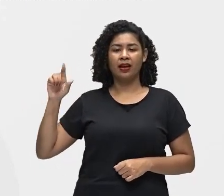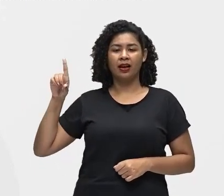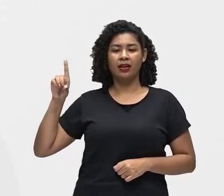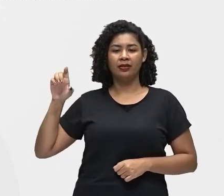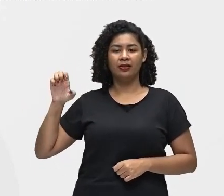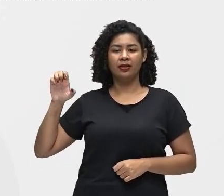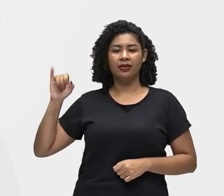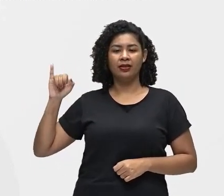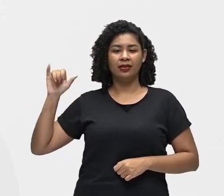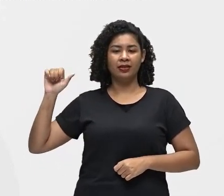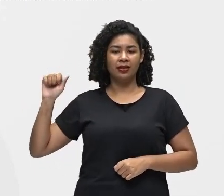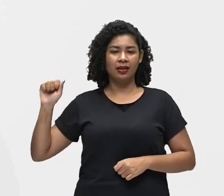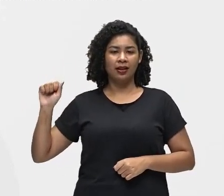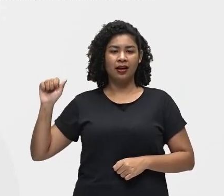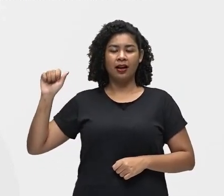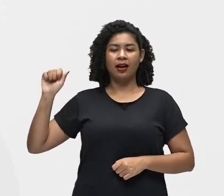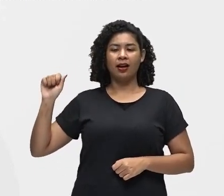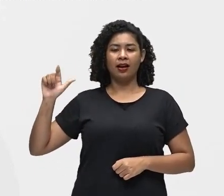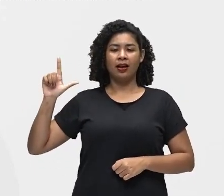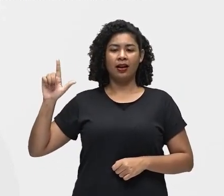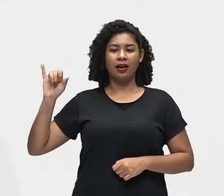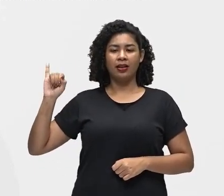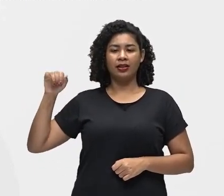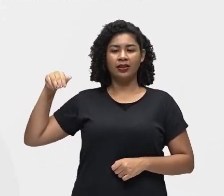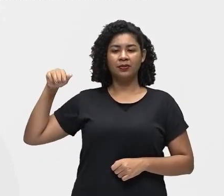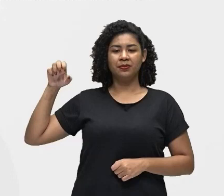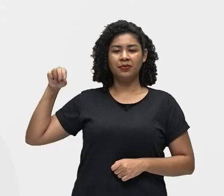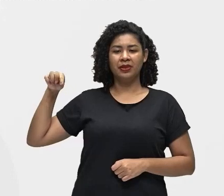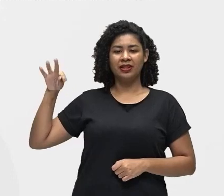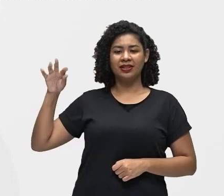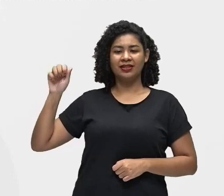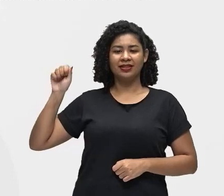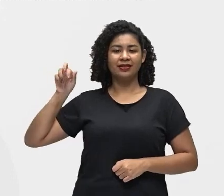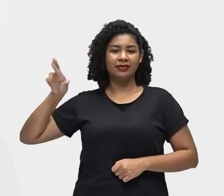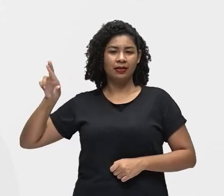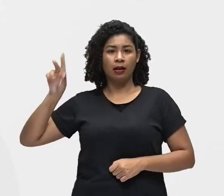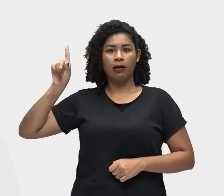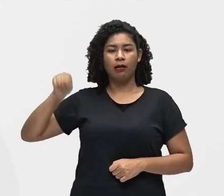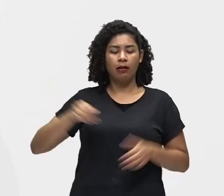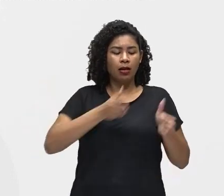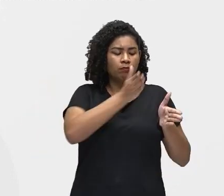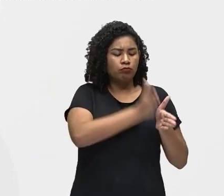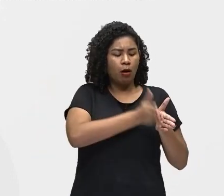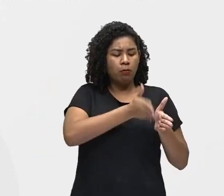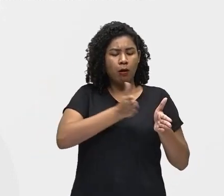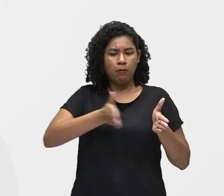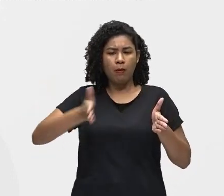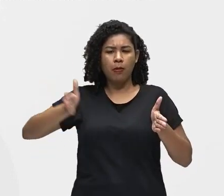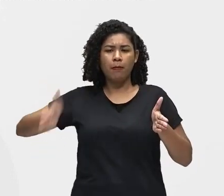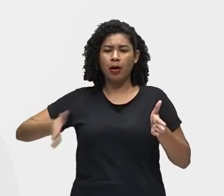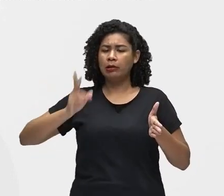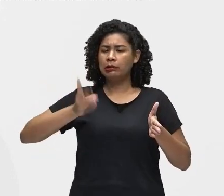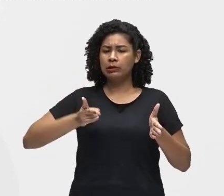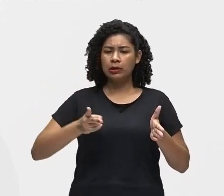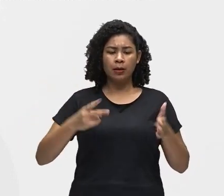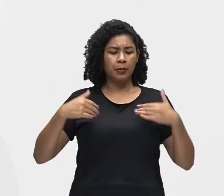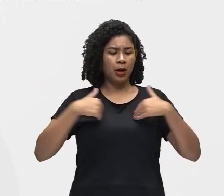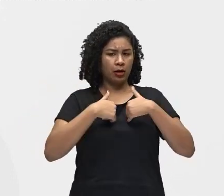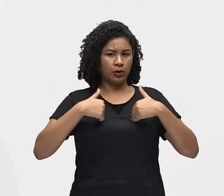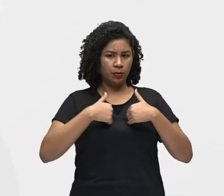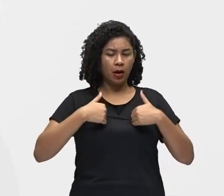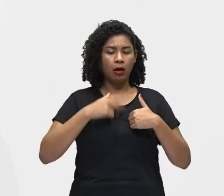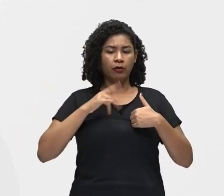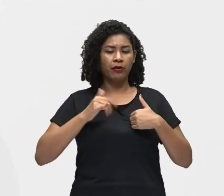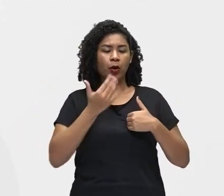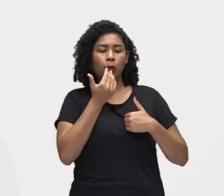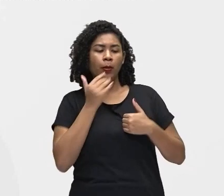para a gente compreender como acontece essa sequência linear, né, porque um ser vivo ele vai servir de alimento para o outro, e isso é normal,